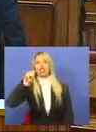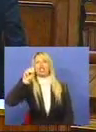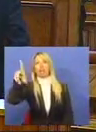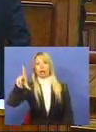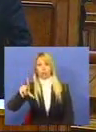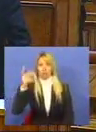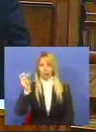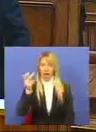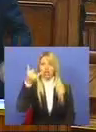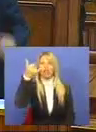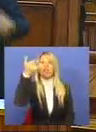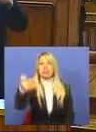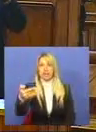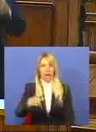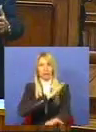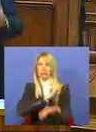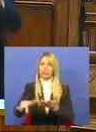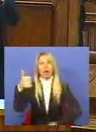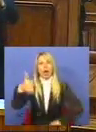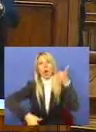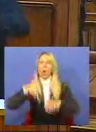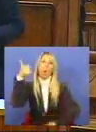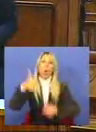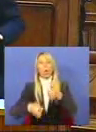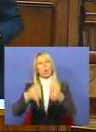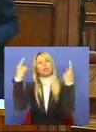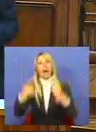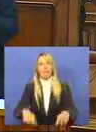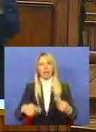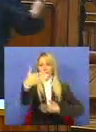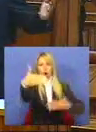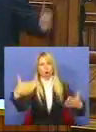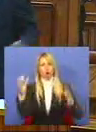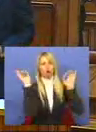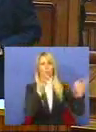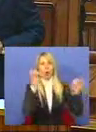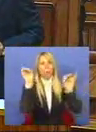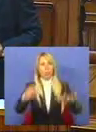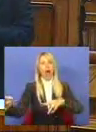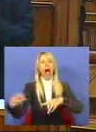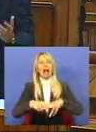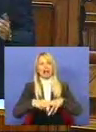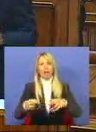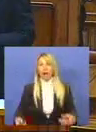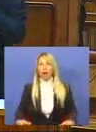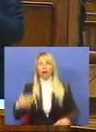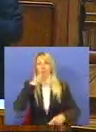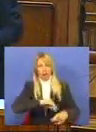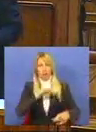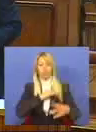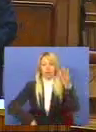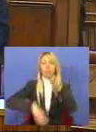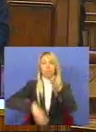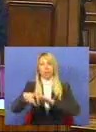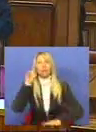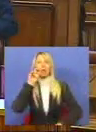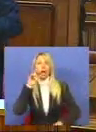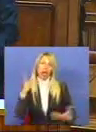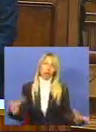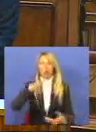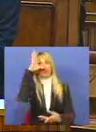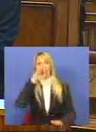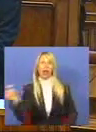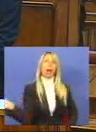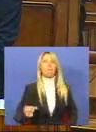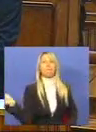sem concurso para ter o terminal de contentores em Alcântara. Rendimento máximo garantido, Estado mínimo e responsabilidade. O